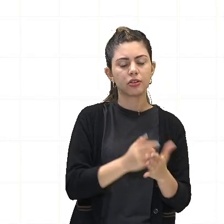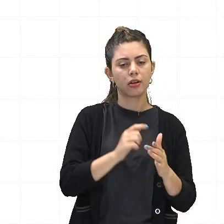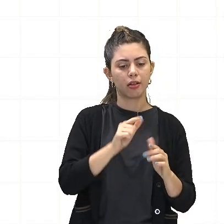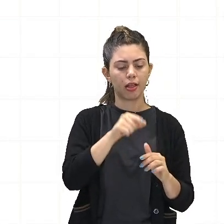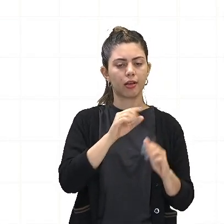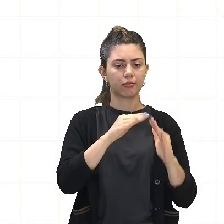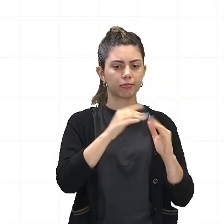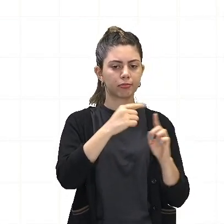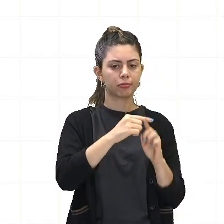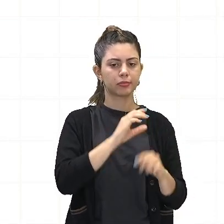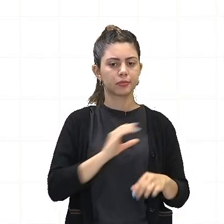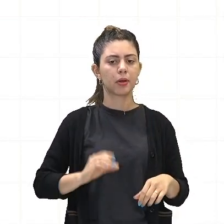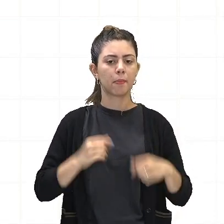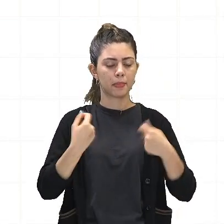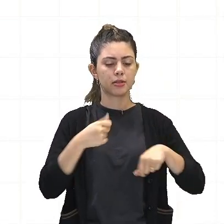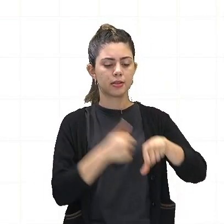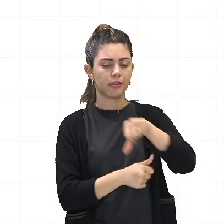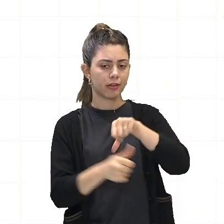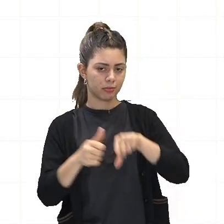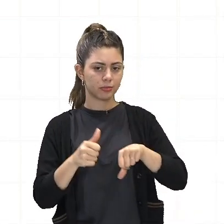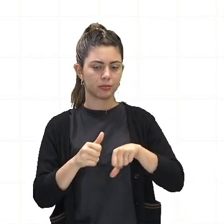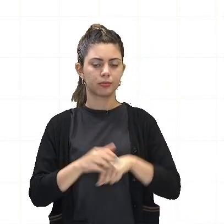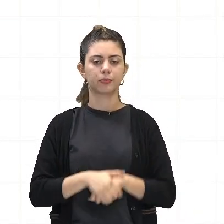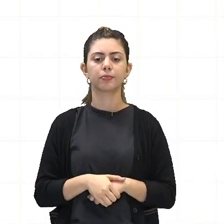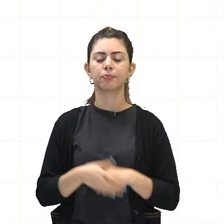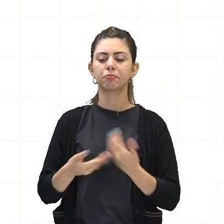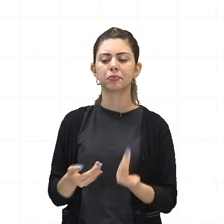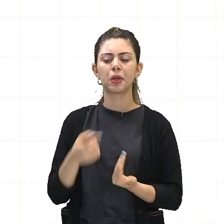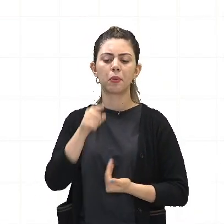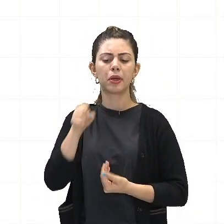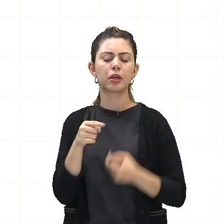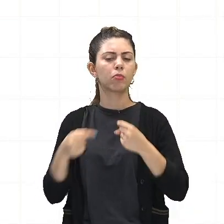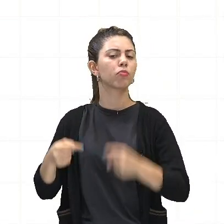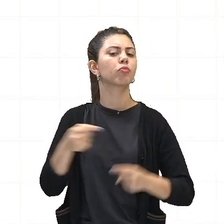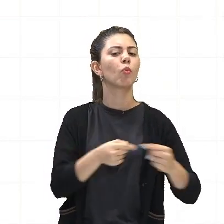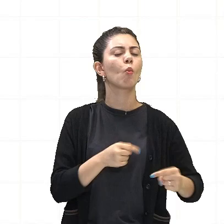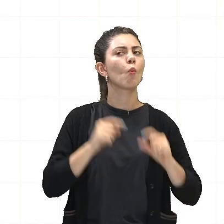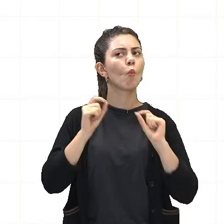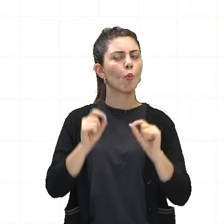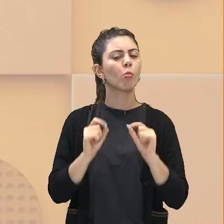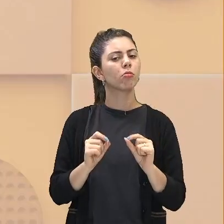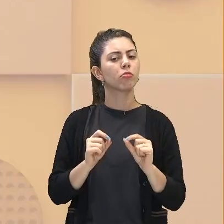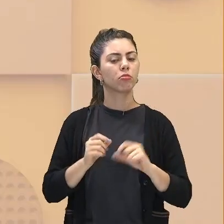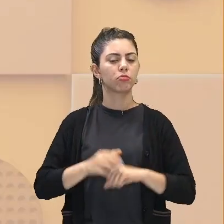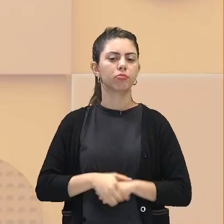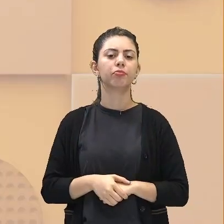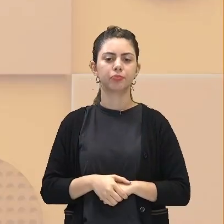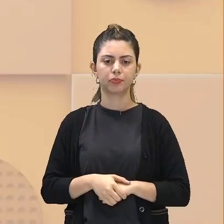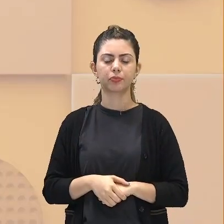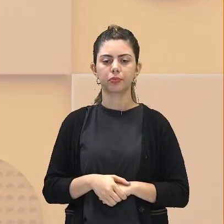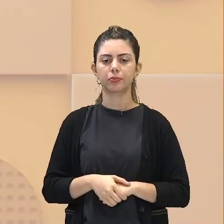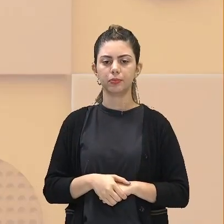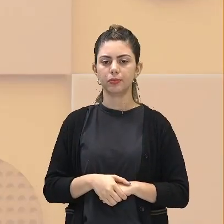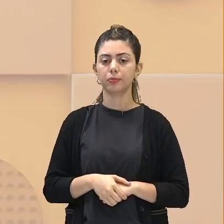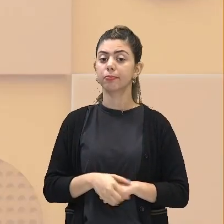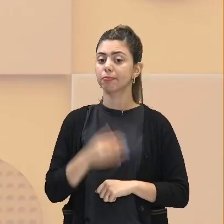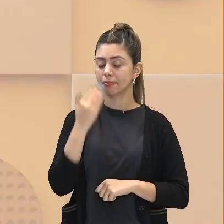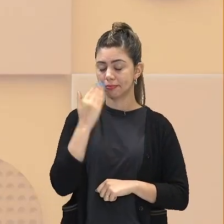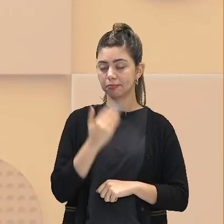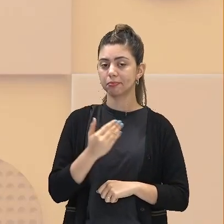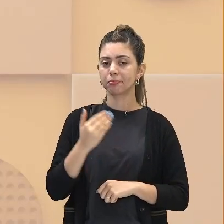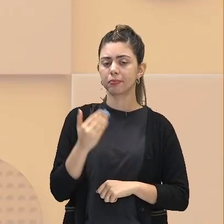da sociedade vão levar à Reforma Protestante. Vamos observar o que foi a Reforma Protestante. Foi um